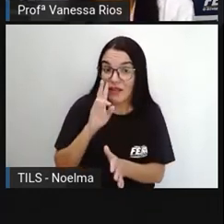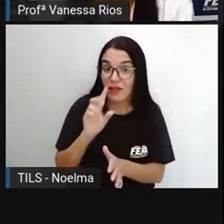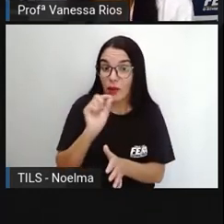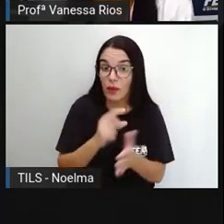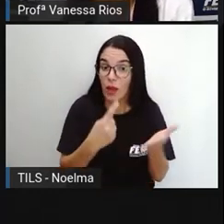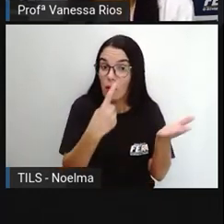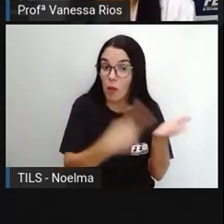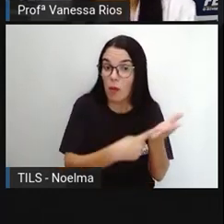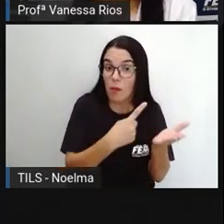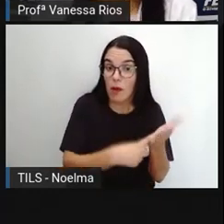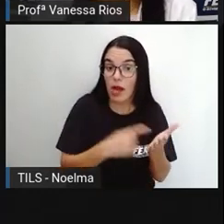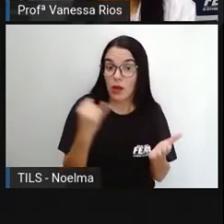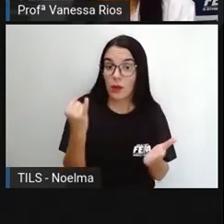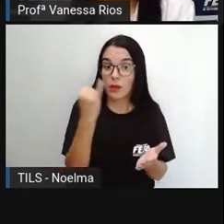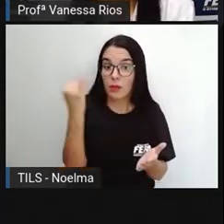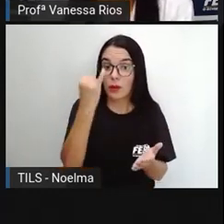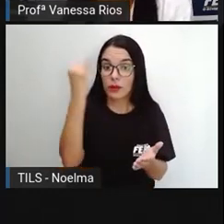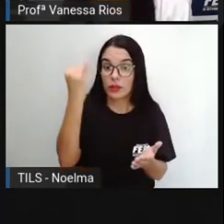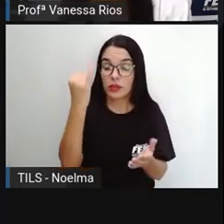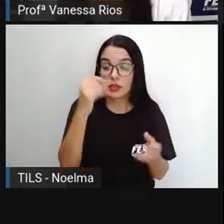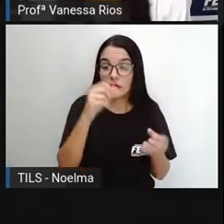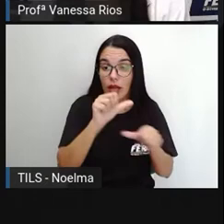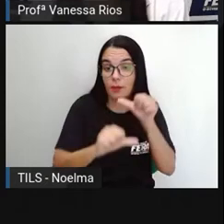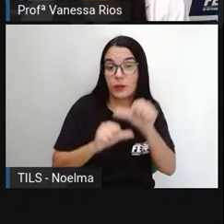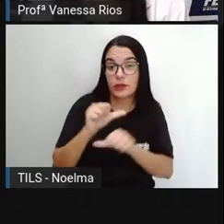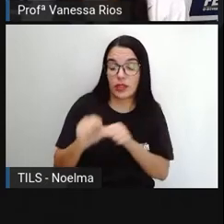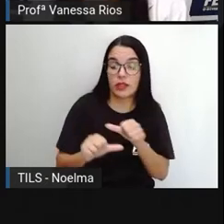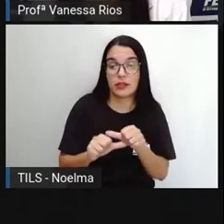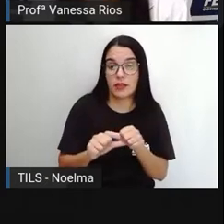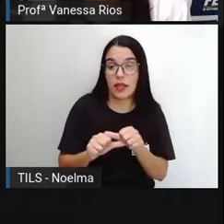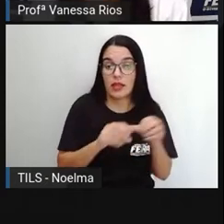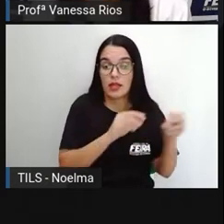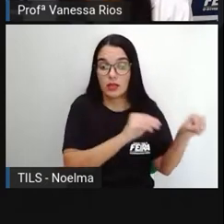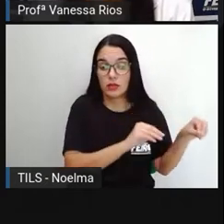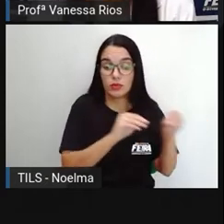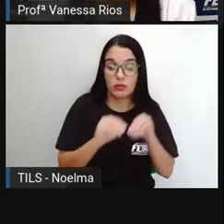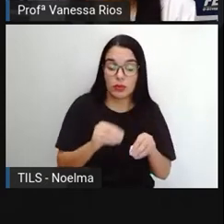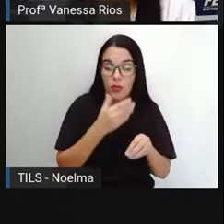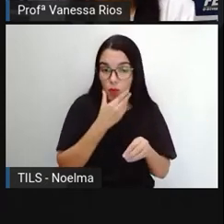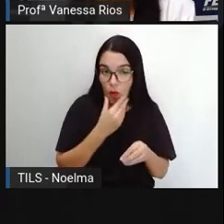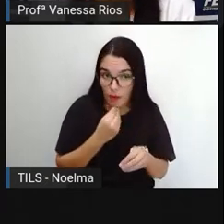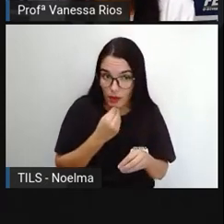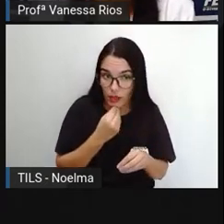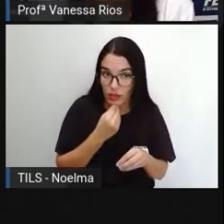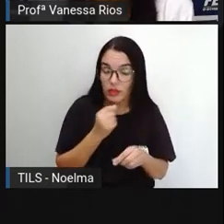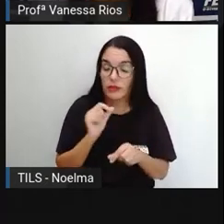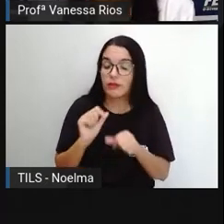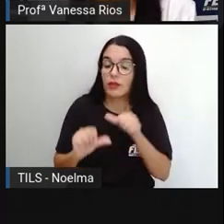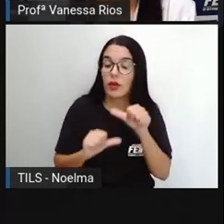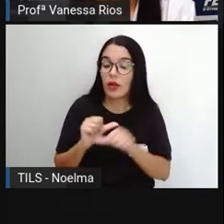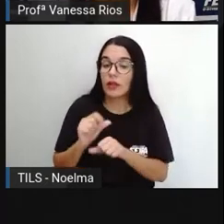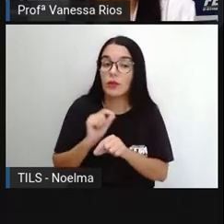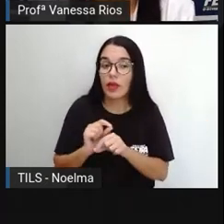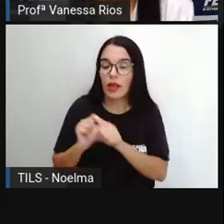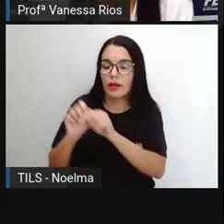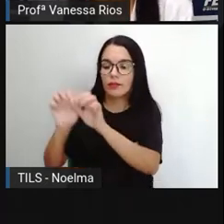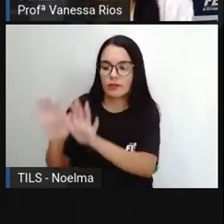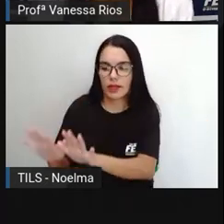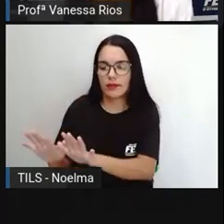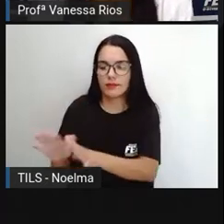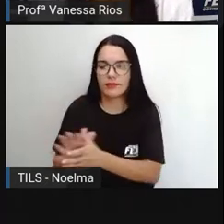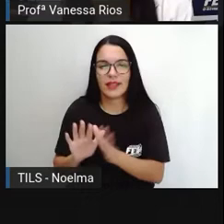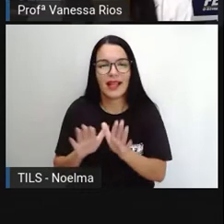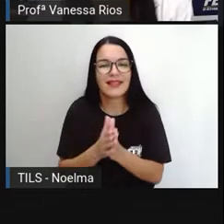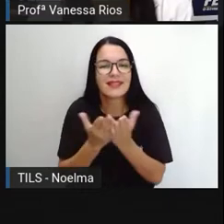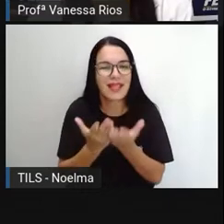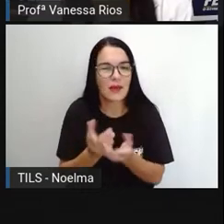à mudança do nomadismo para o sedentarismo. E a gente já começa a compreender que o nomadismo